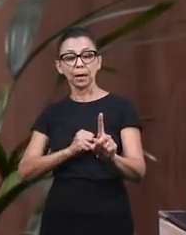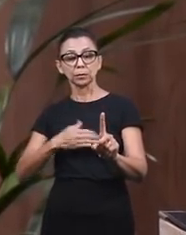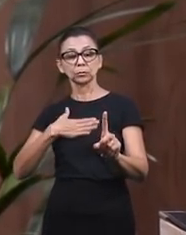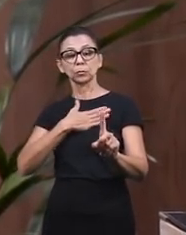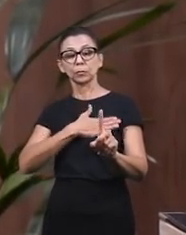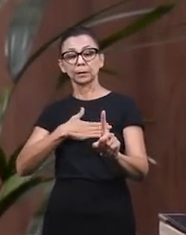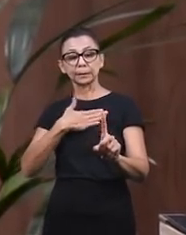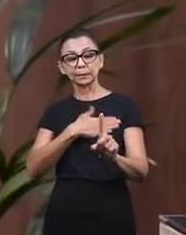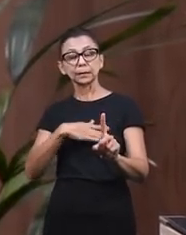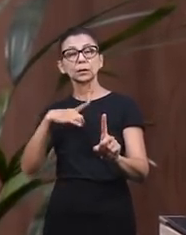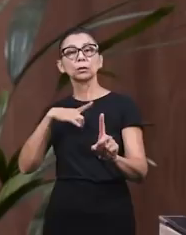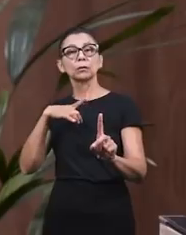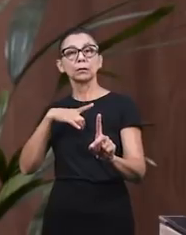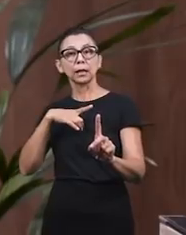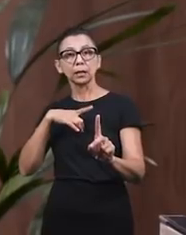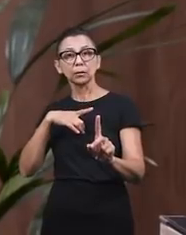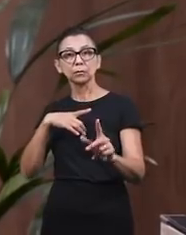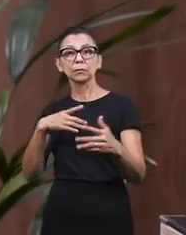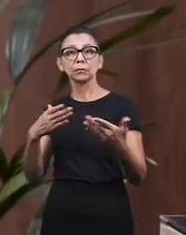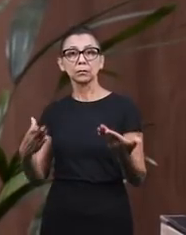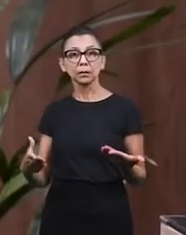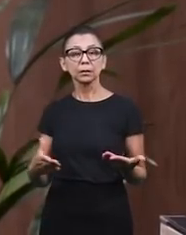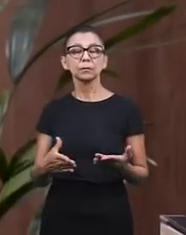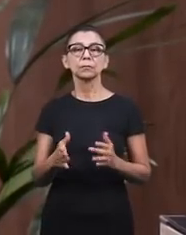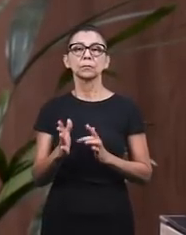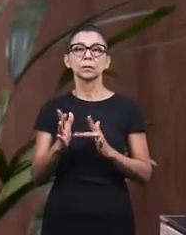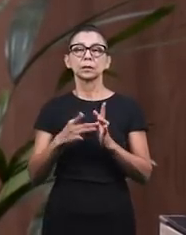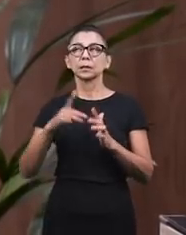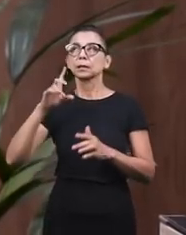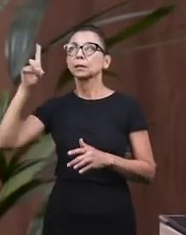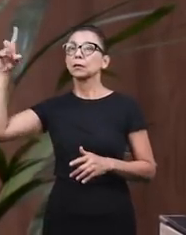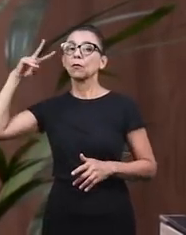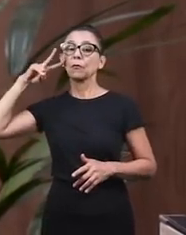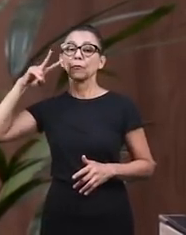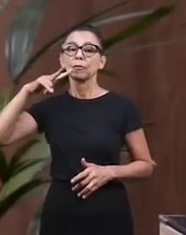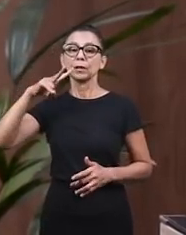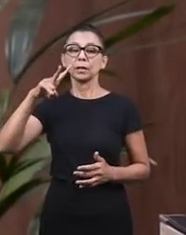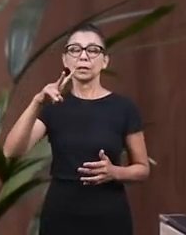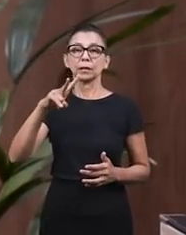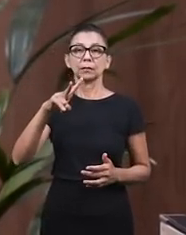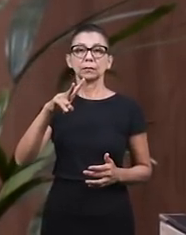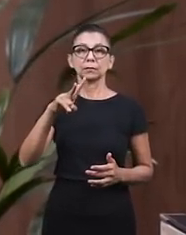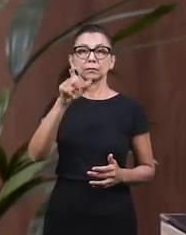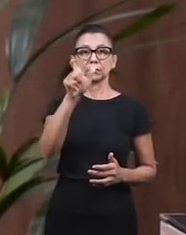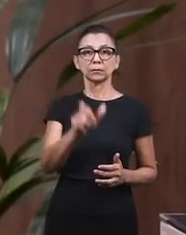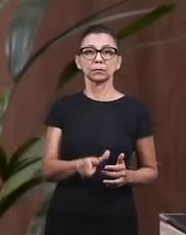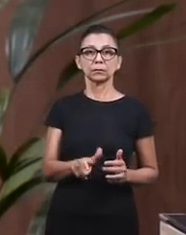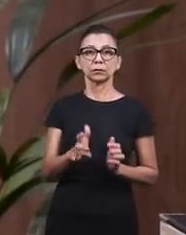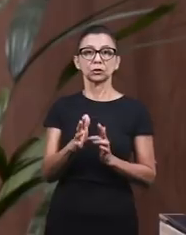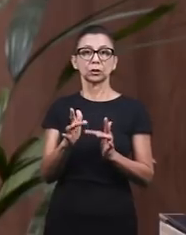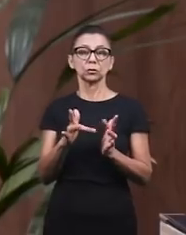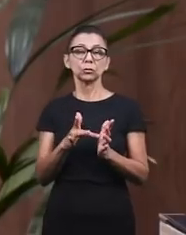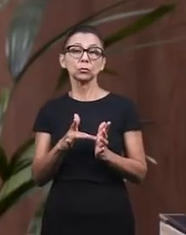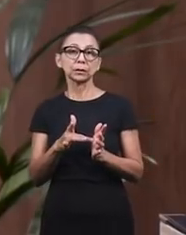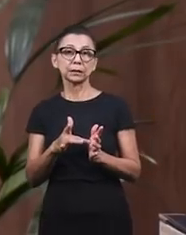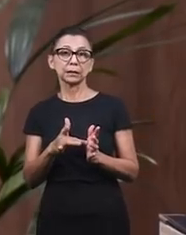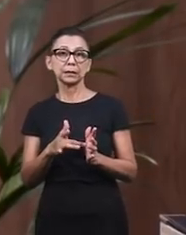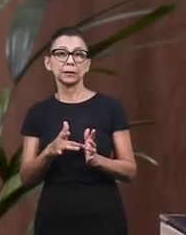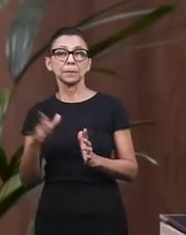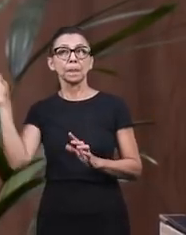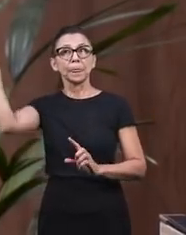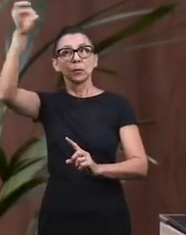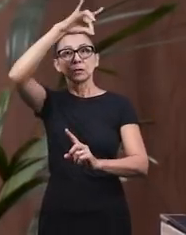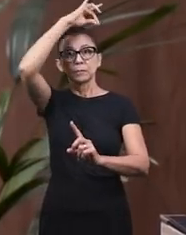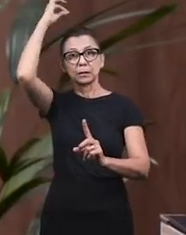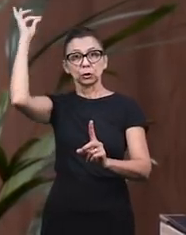falando, que ele se alegrava no Filho, e o Espírito Santo estava ali presente na forma de pomba. Mas fica